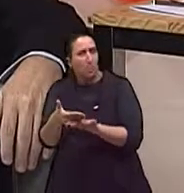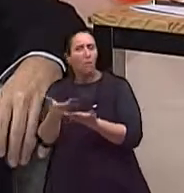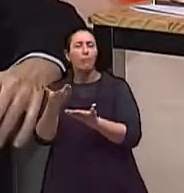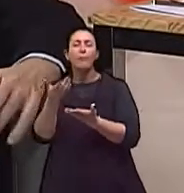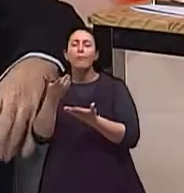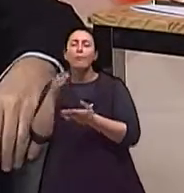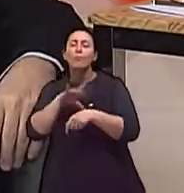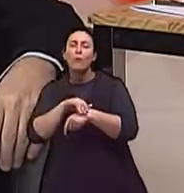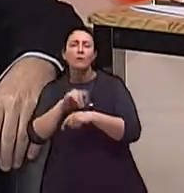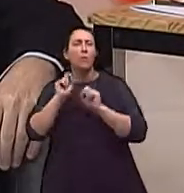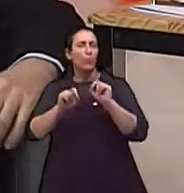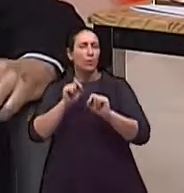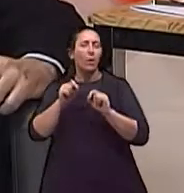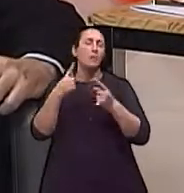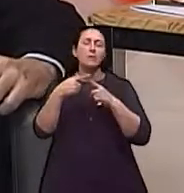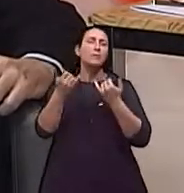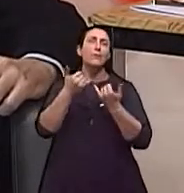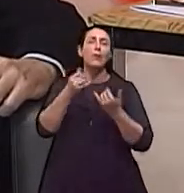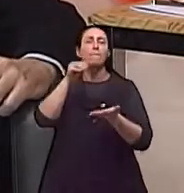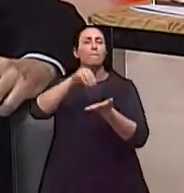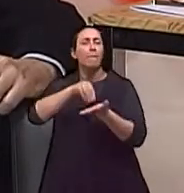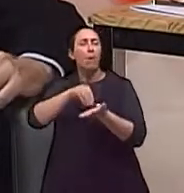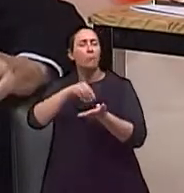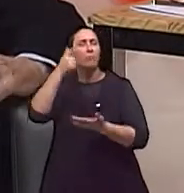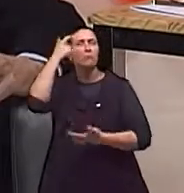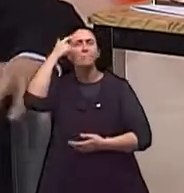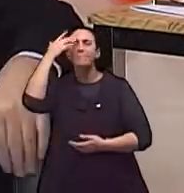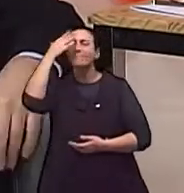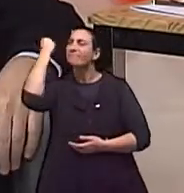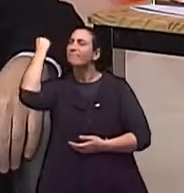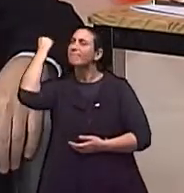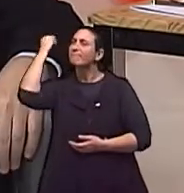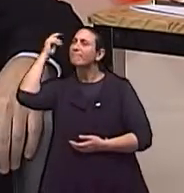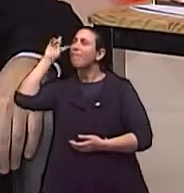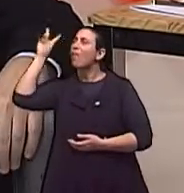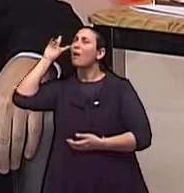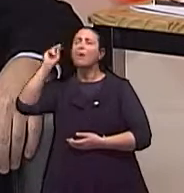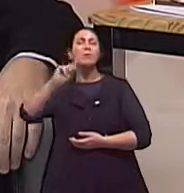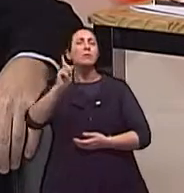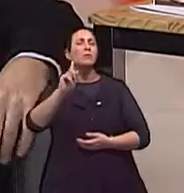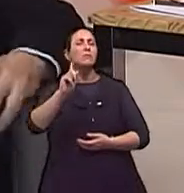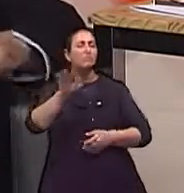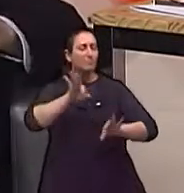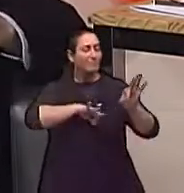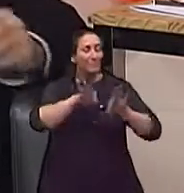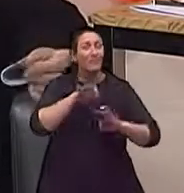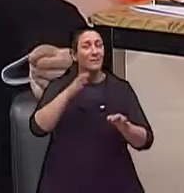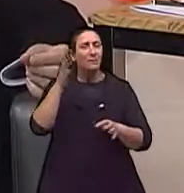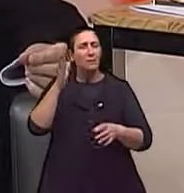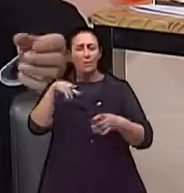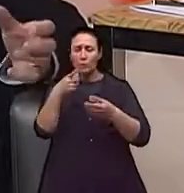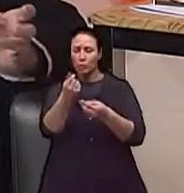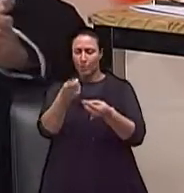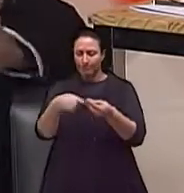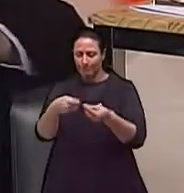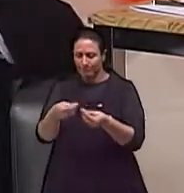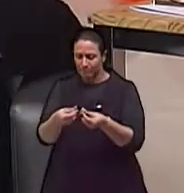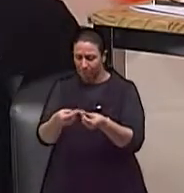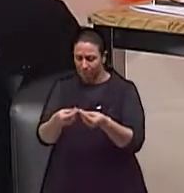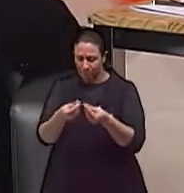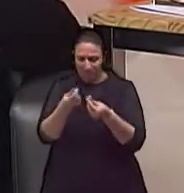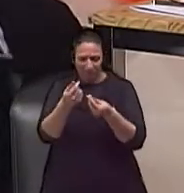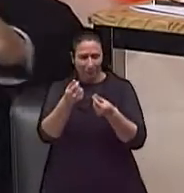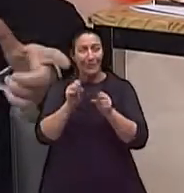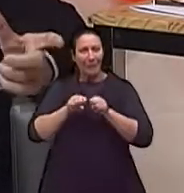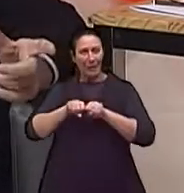uhum a falta de memória o idoso começa a se desorganizar ele não consegue mais trocar o dinheiro ele começou a ir no